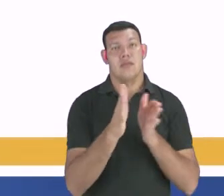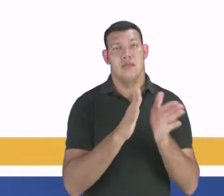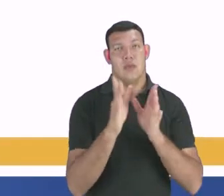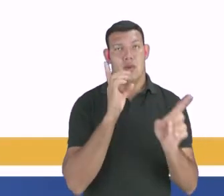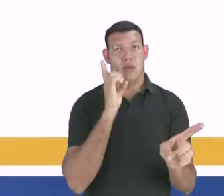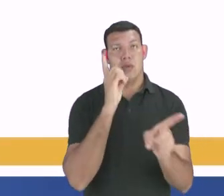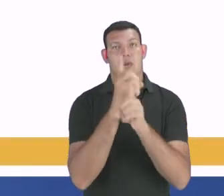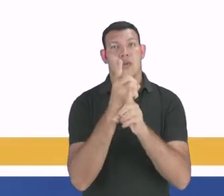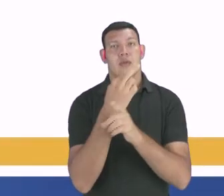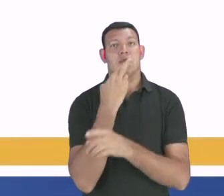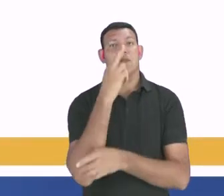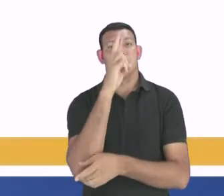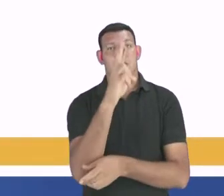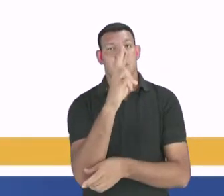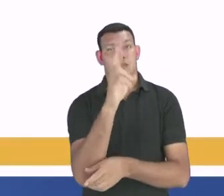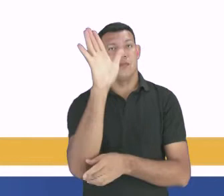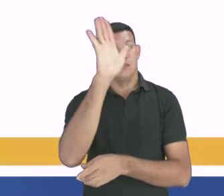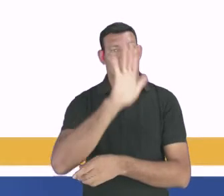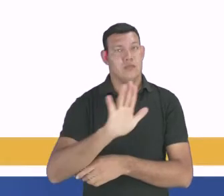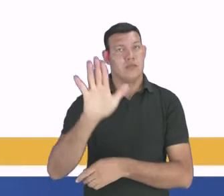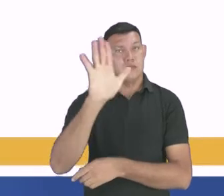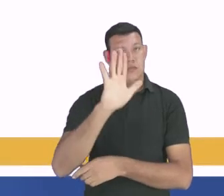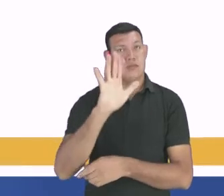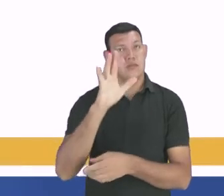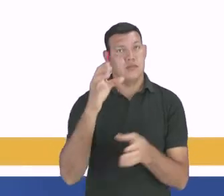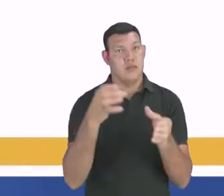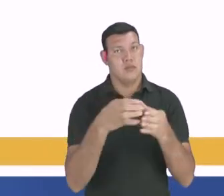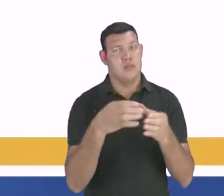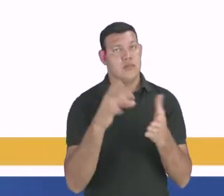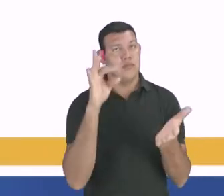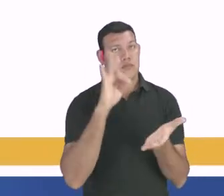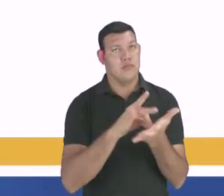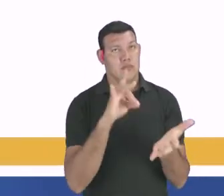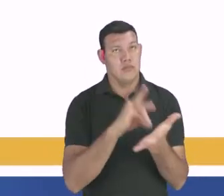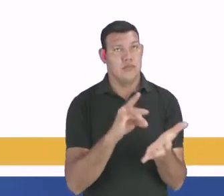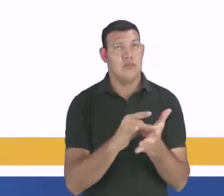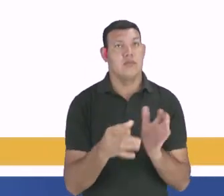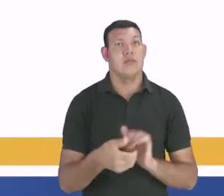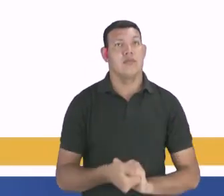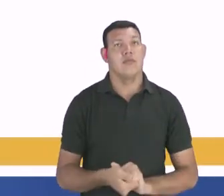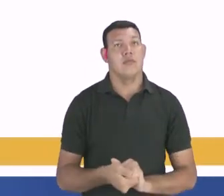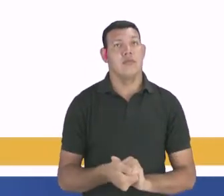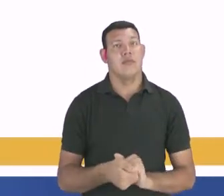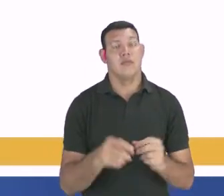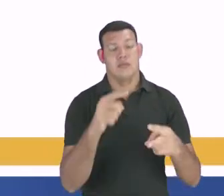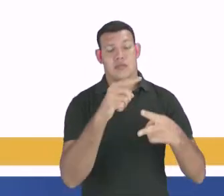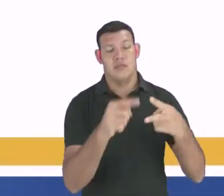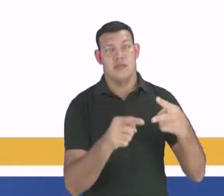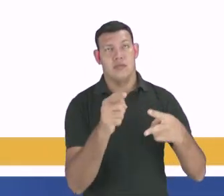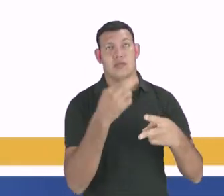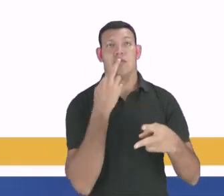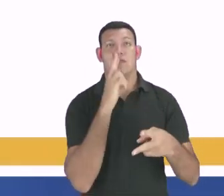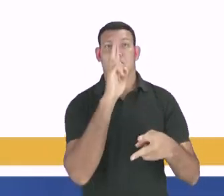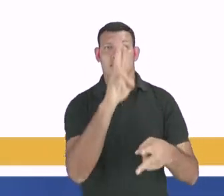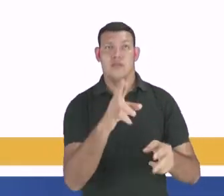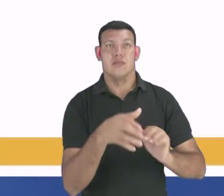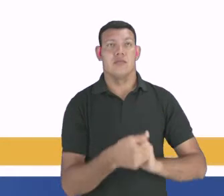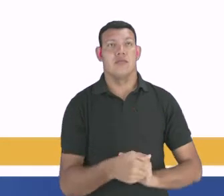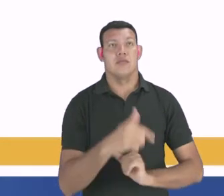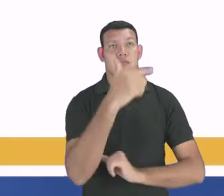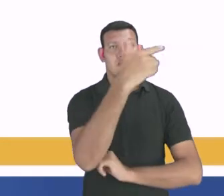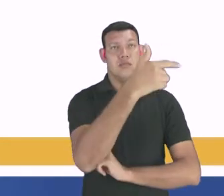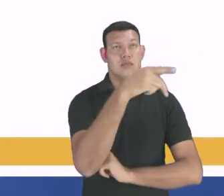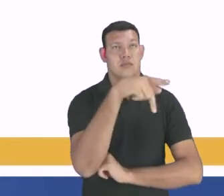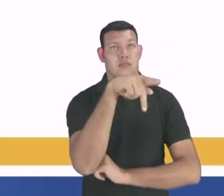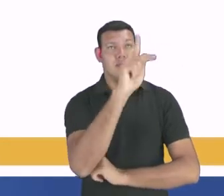reais. E aí você irá perceber que nós teremos essas duas soluções, que o